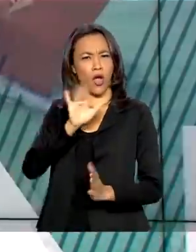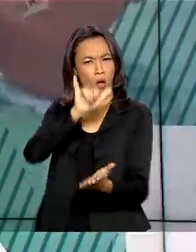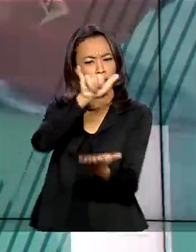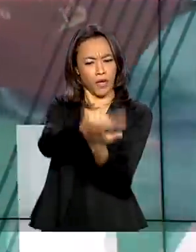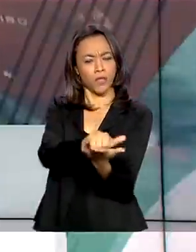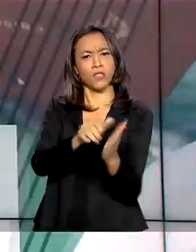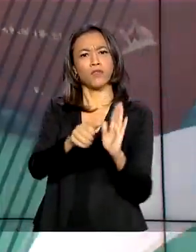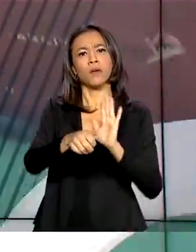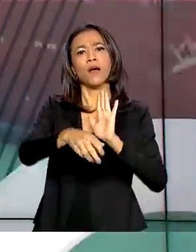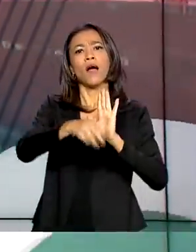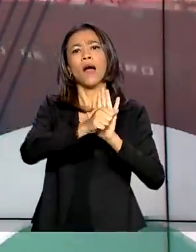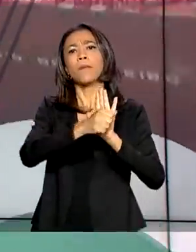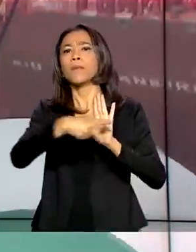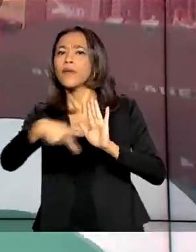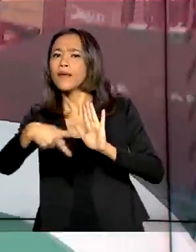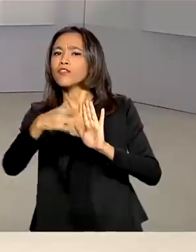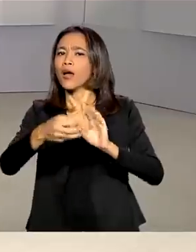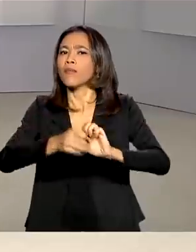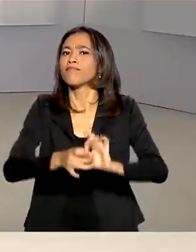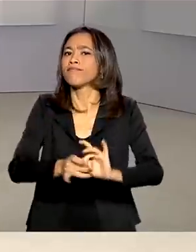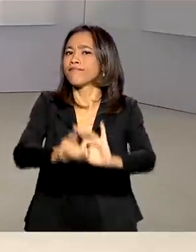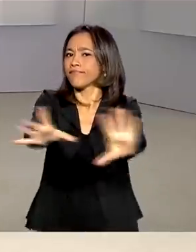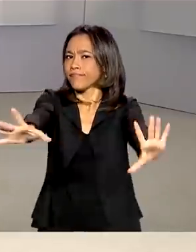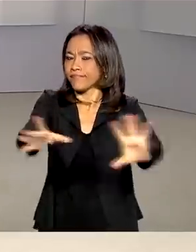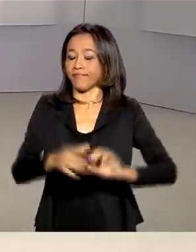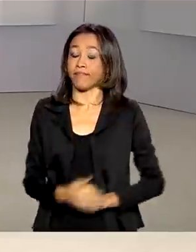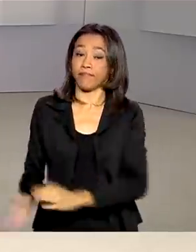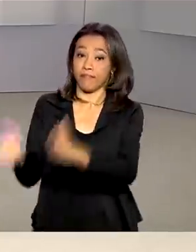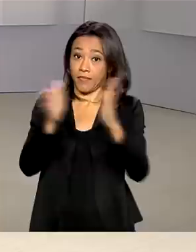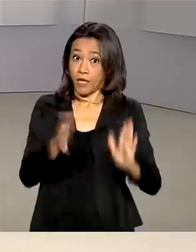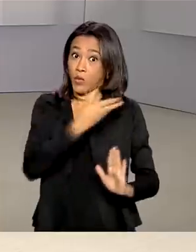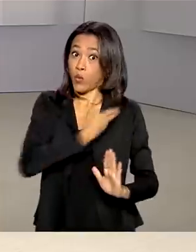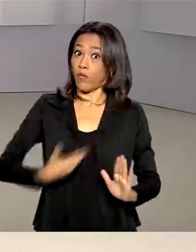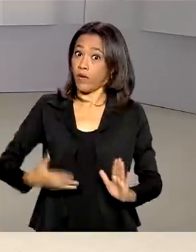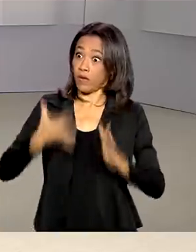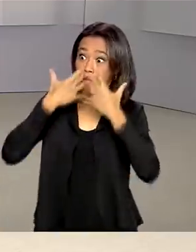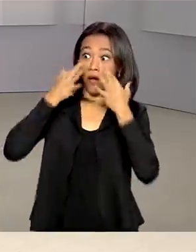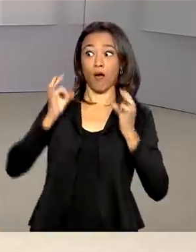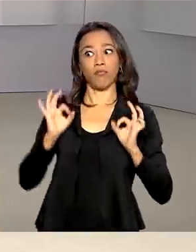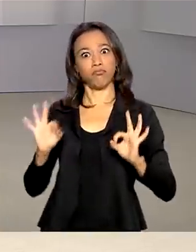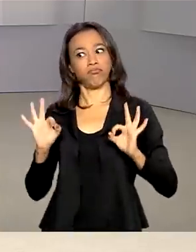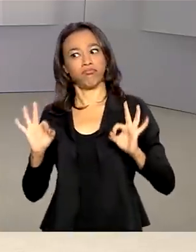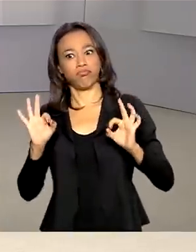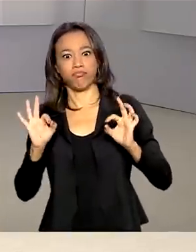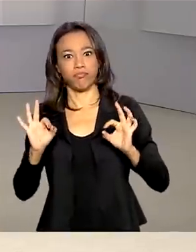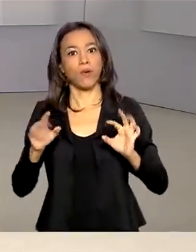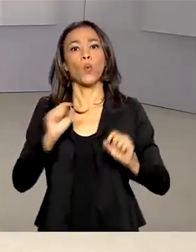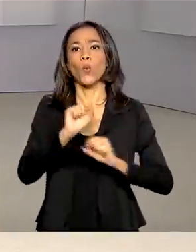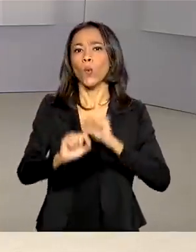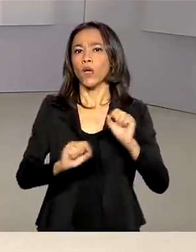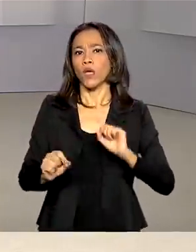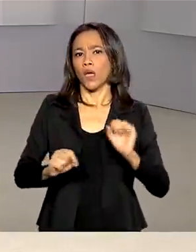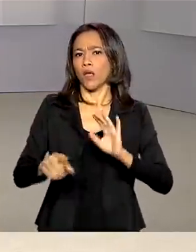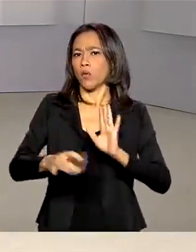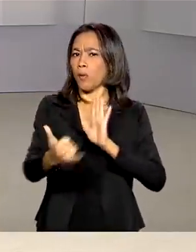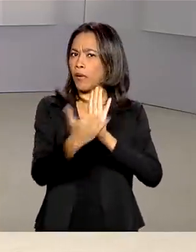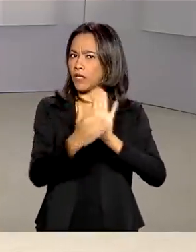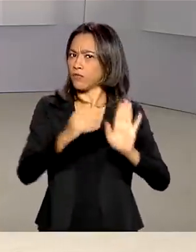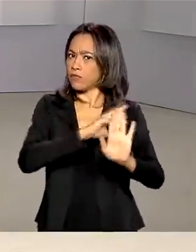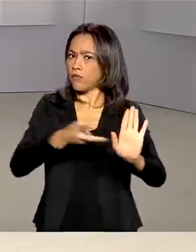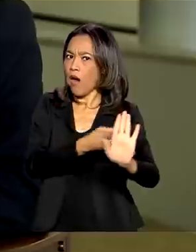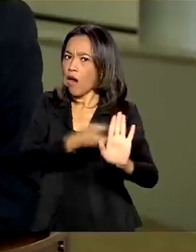o cadastro de trabalhadores informais e o governo reforça que está de olho nas fraudes em relação ao pagamento do